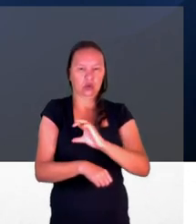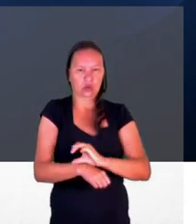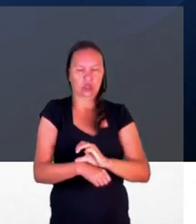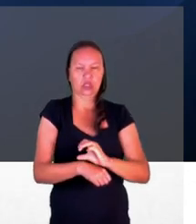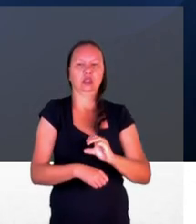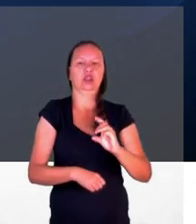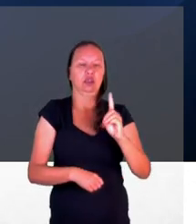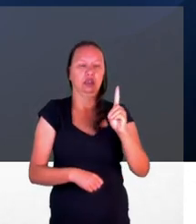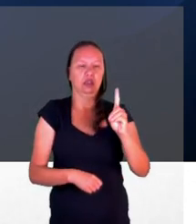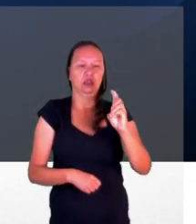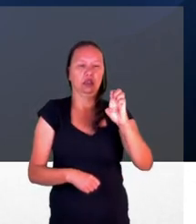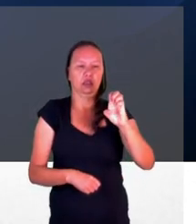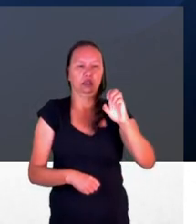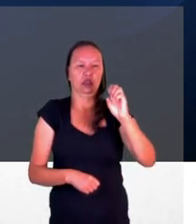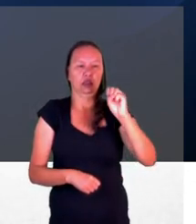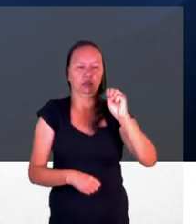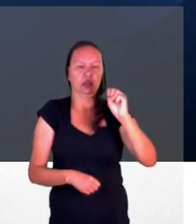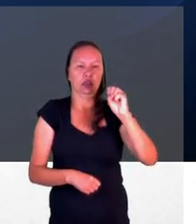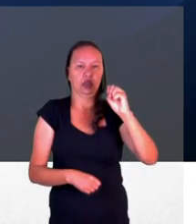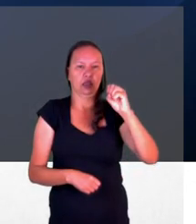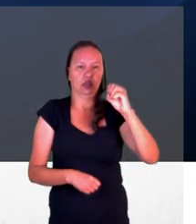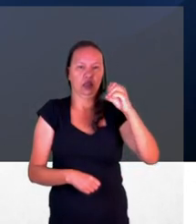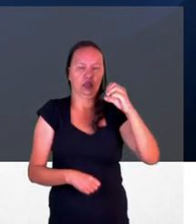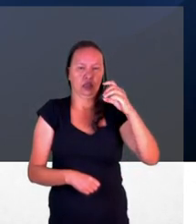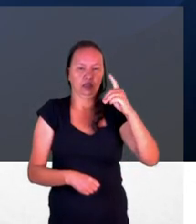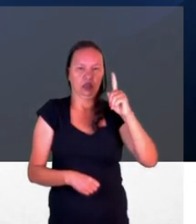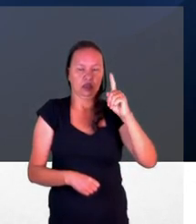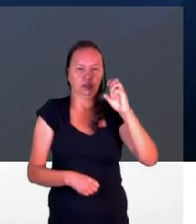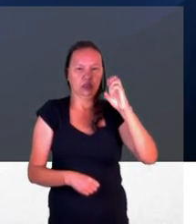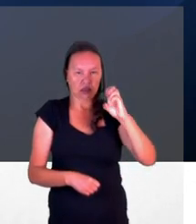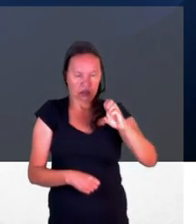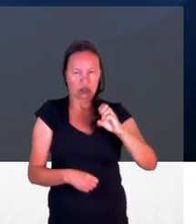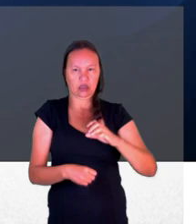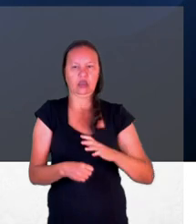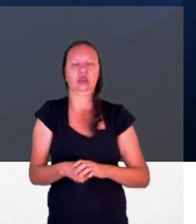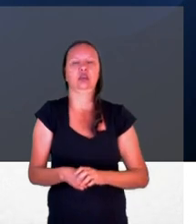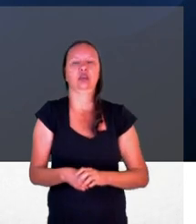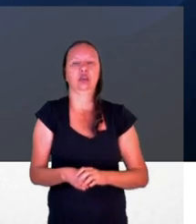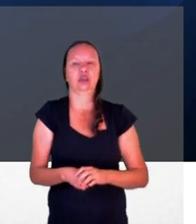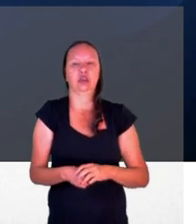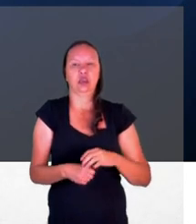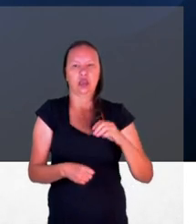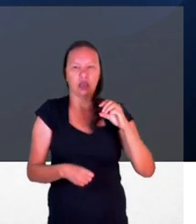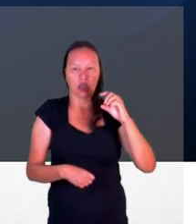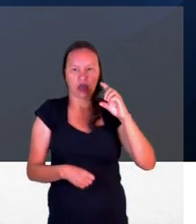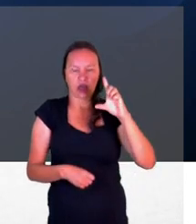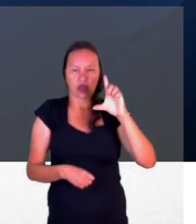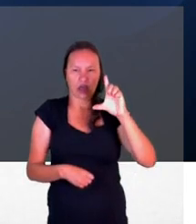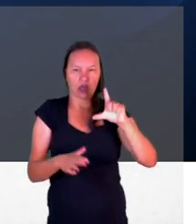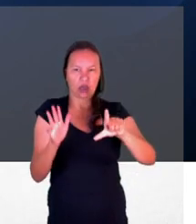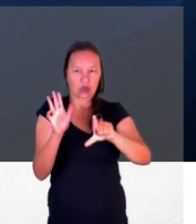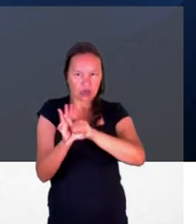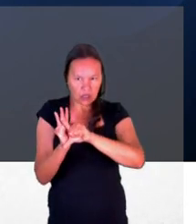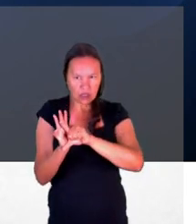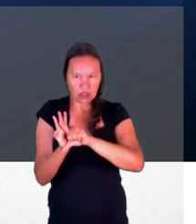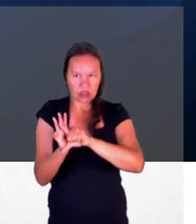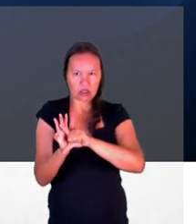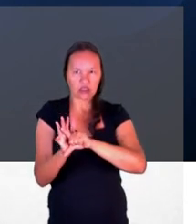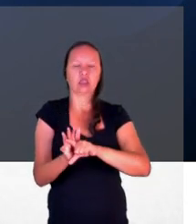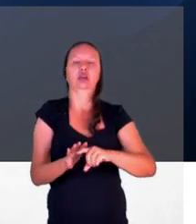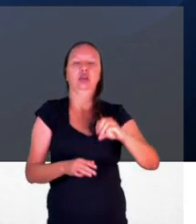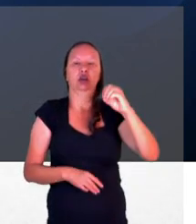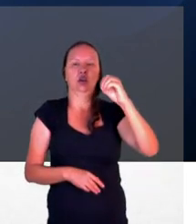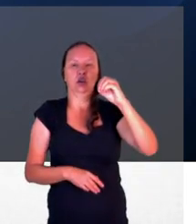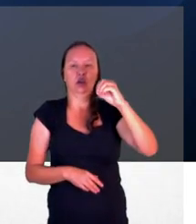Desc a nossa Constituição tá lá no artigo 6to a losan a lei orgânica de segurança alimentar e